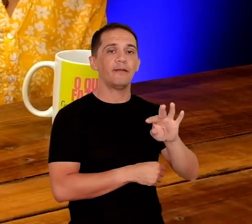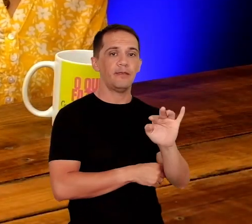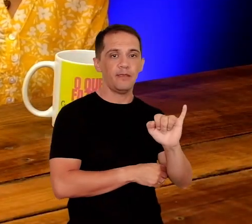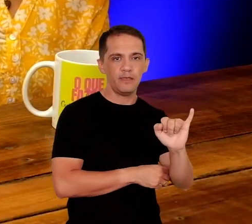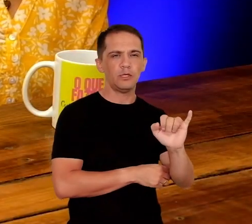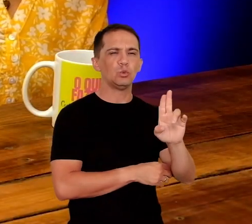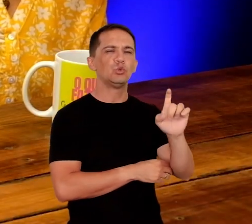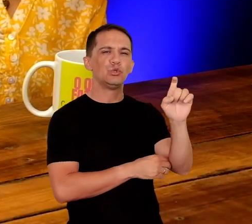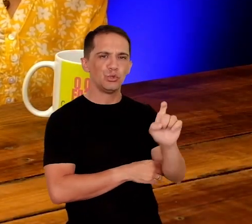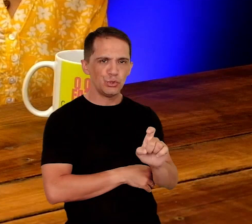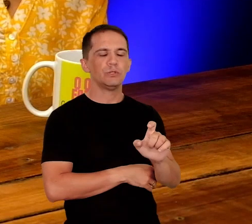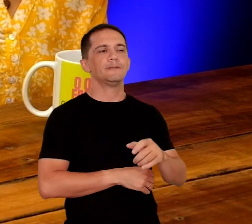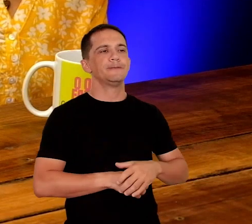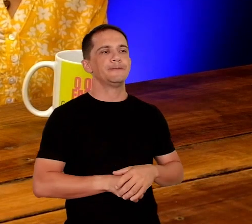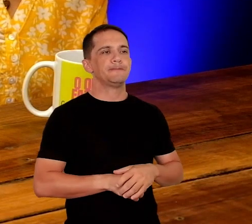né, de